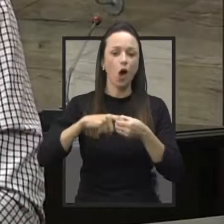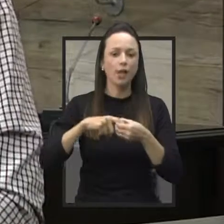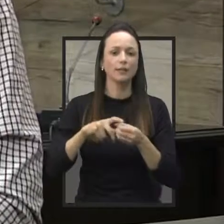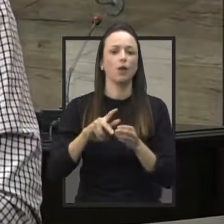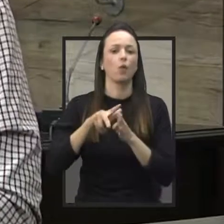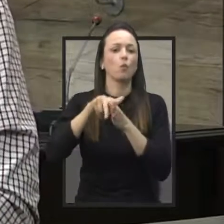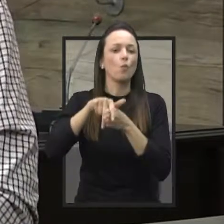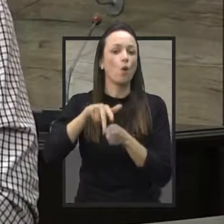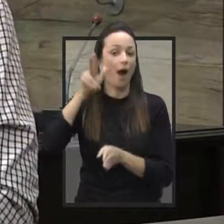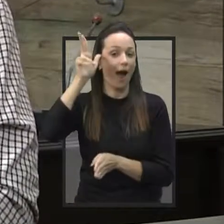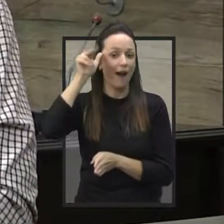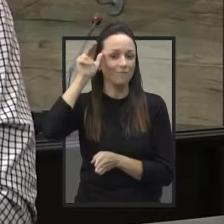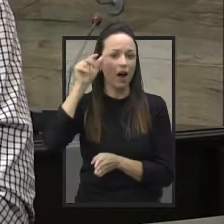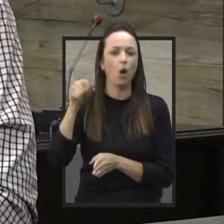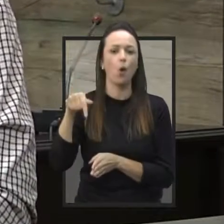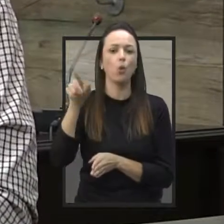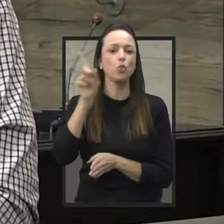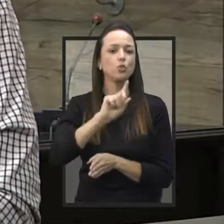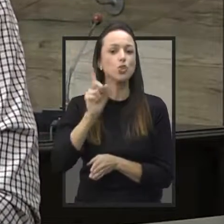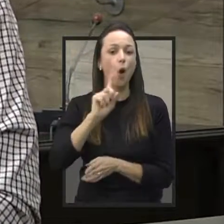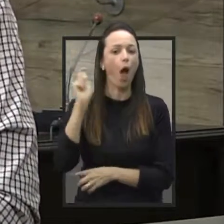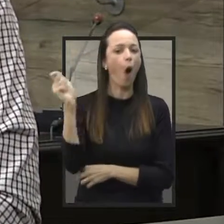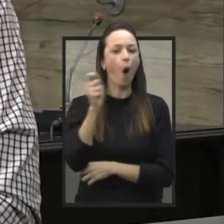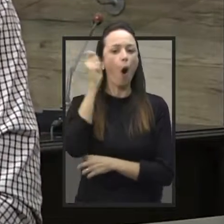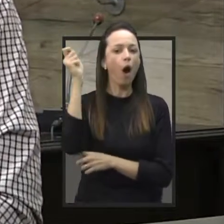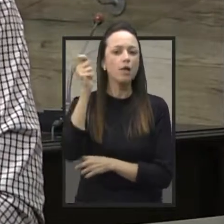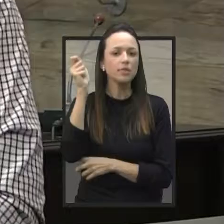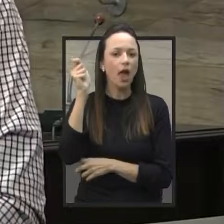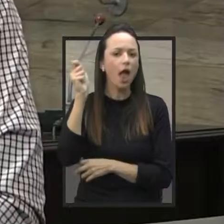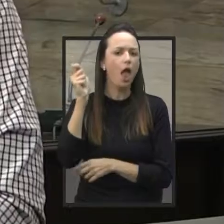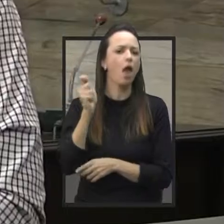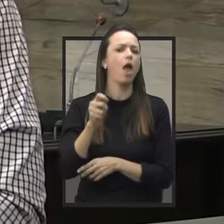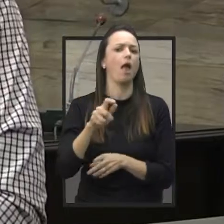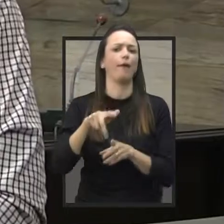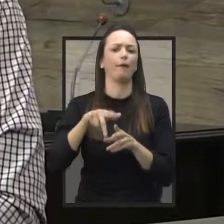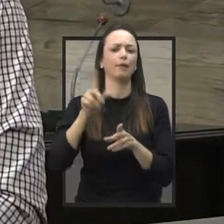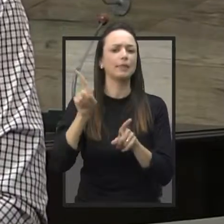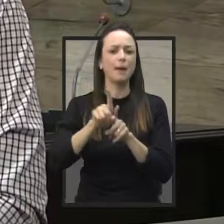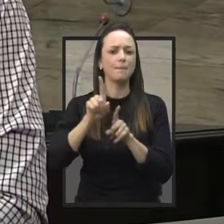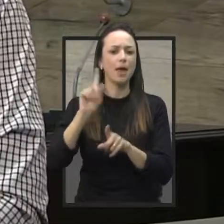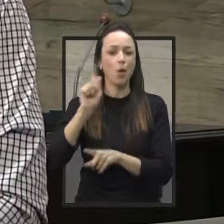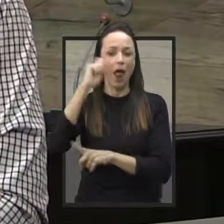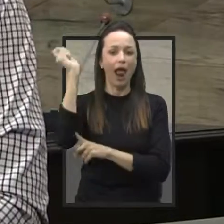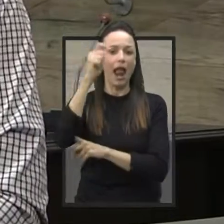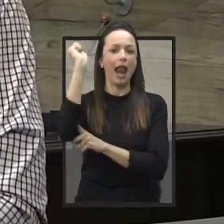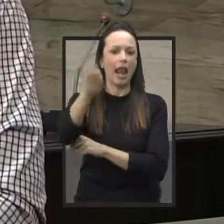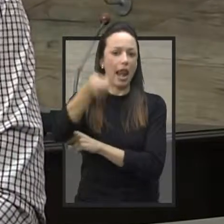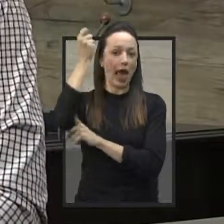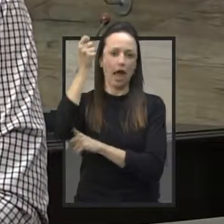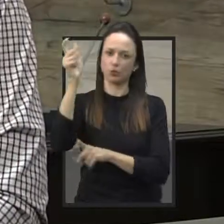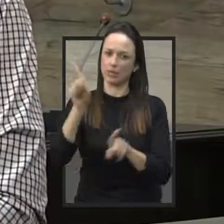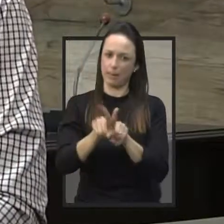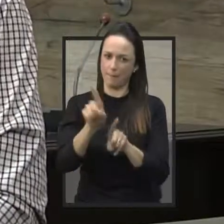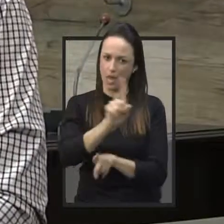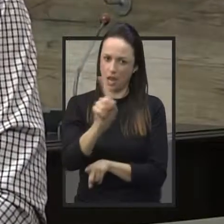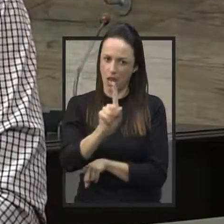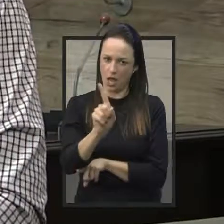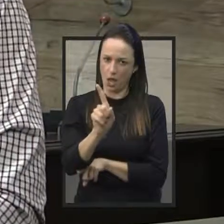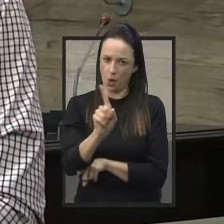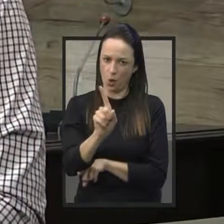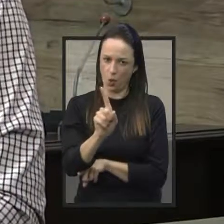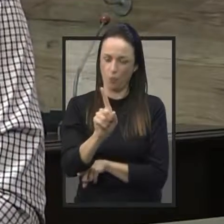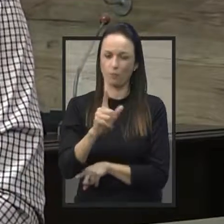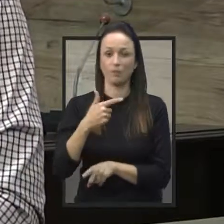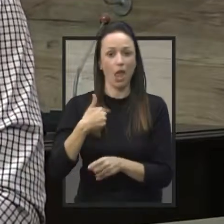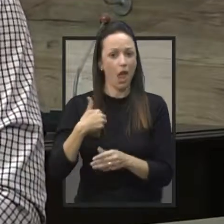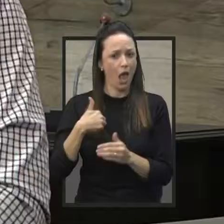nada a ver com a volta de rodeio e nem prova de laço. Eu já me manifestei por 2 vezes nas sessões que eu sou